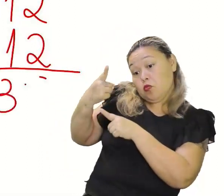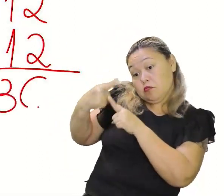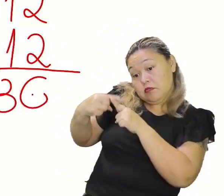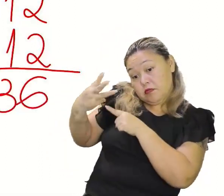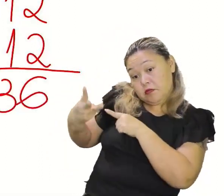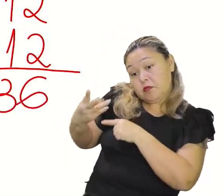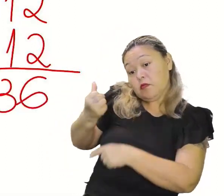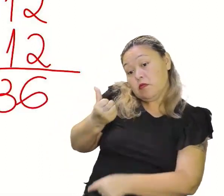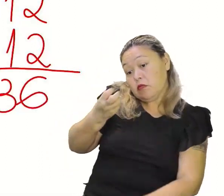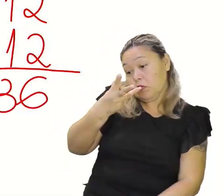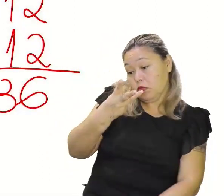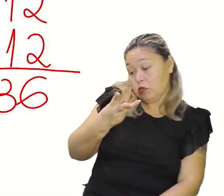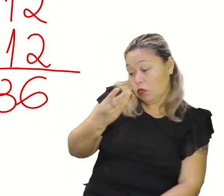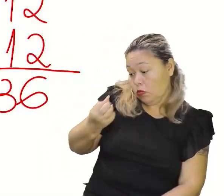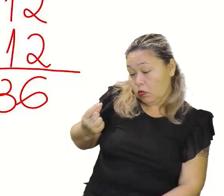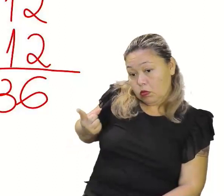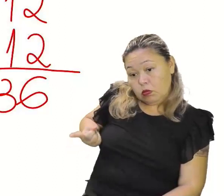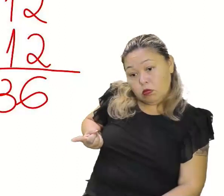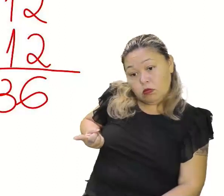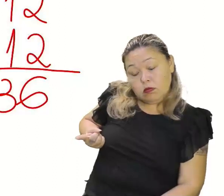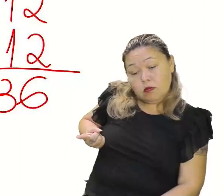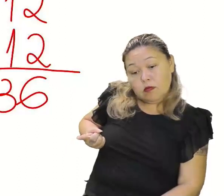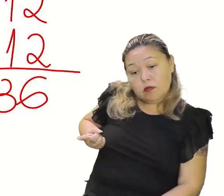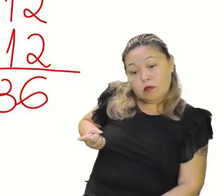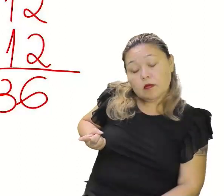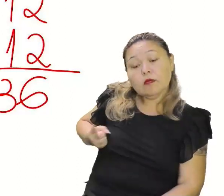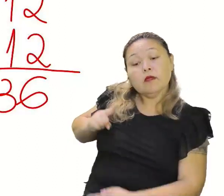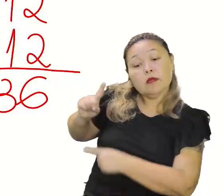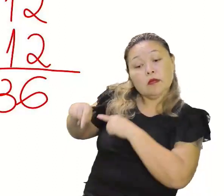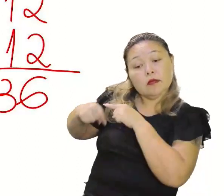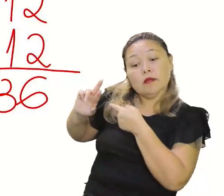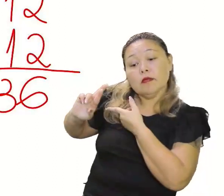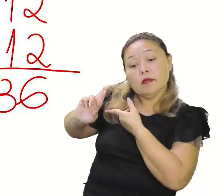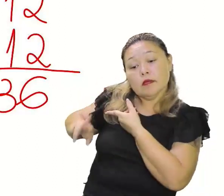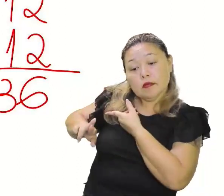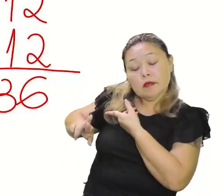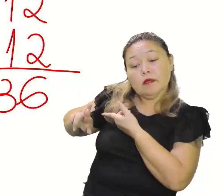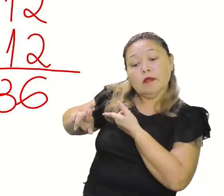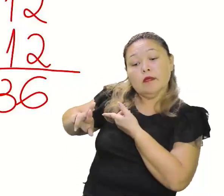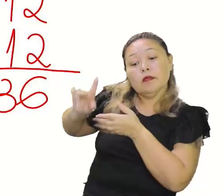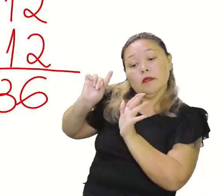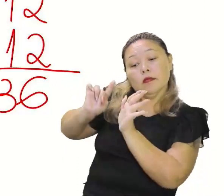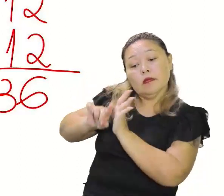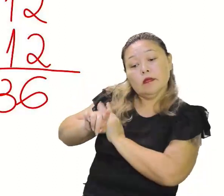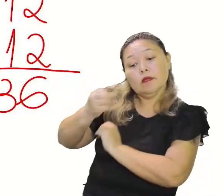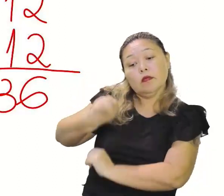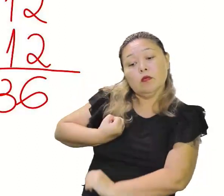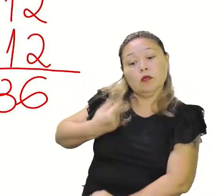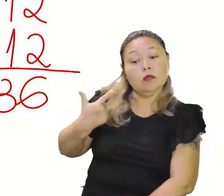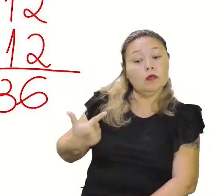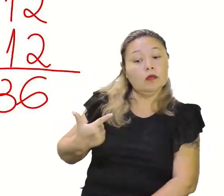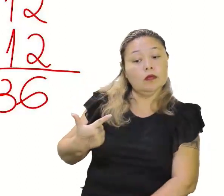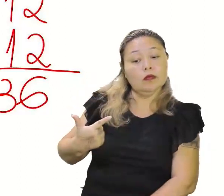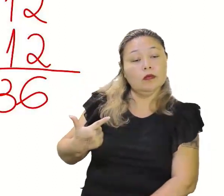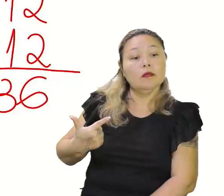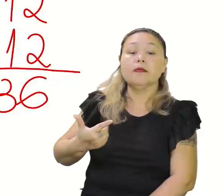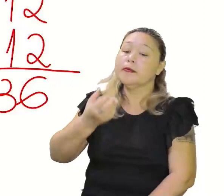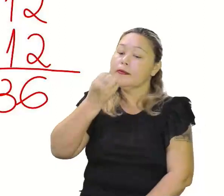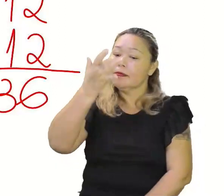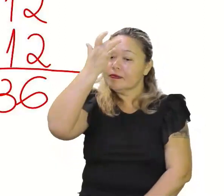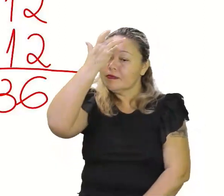por aí você vai tirando aí a sua linha de raciocínio e resolvendo a questão número 2. Muito